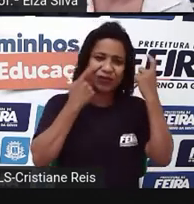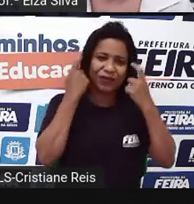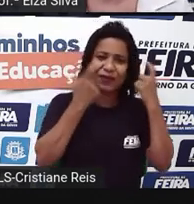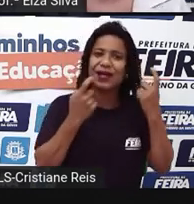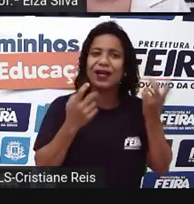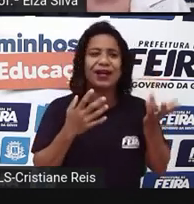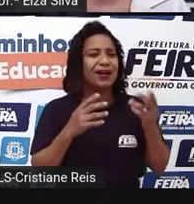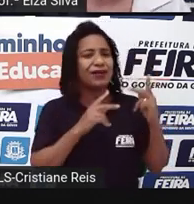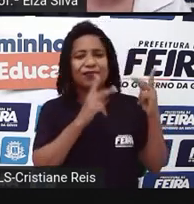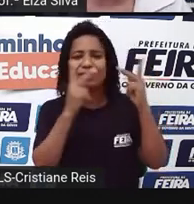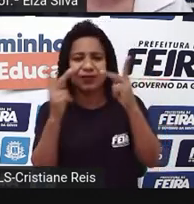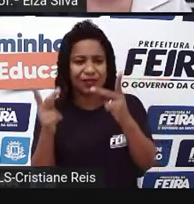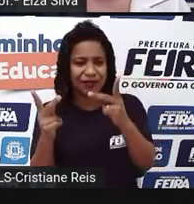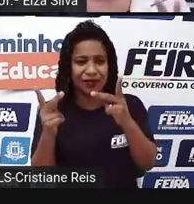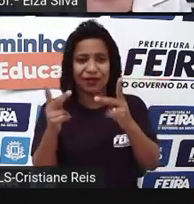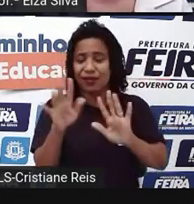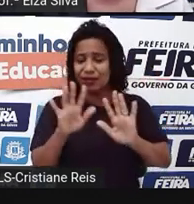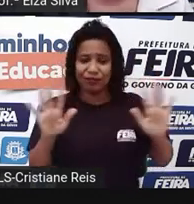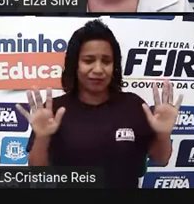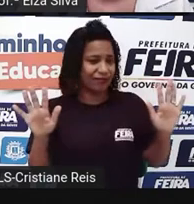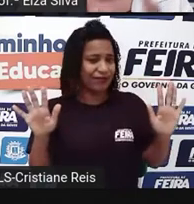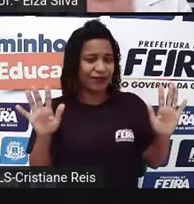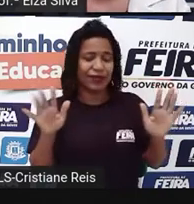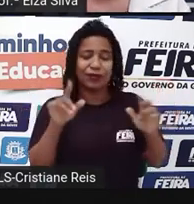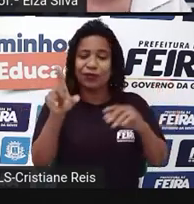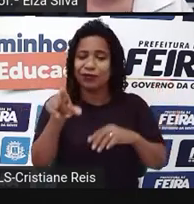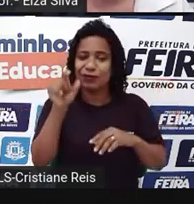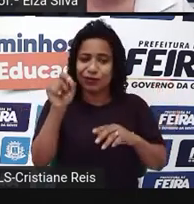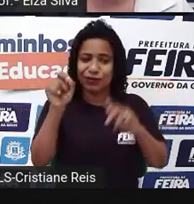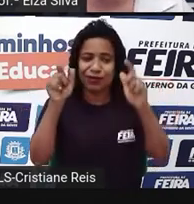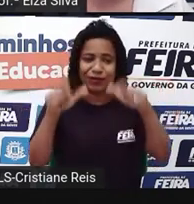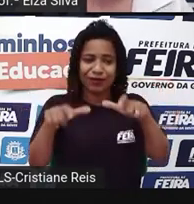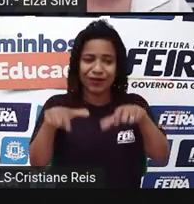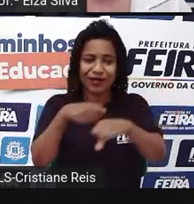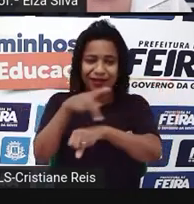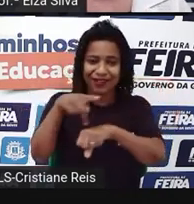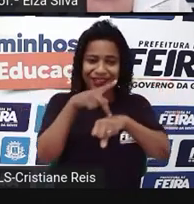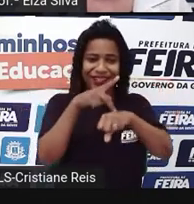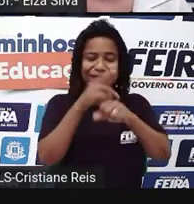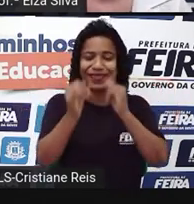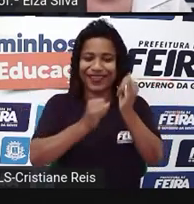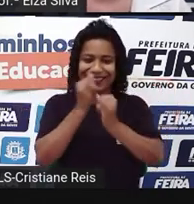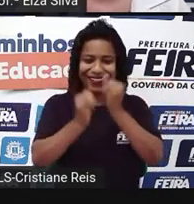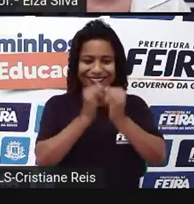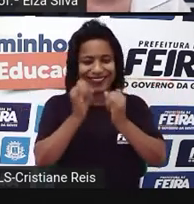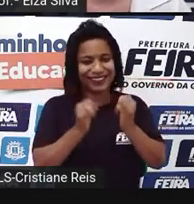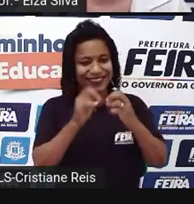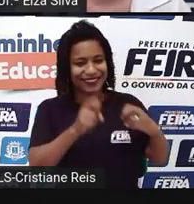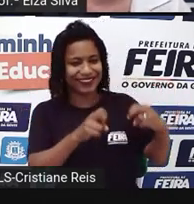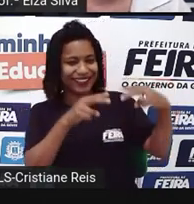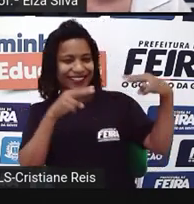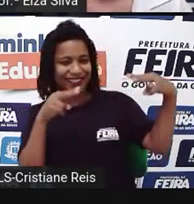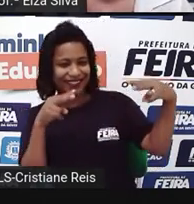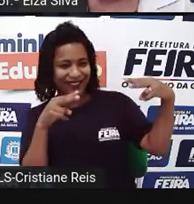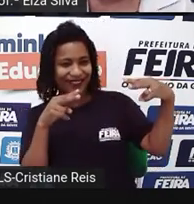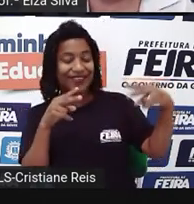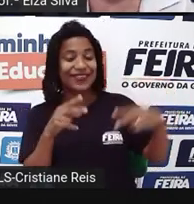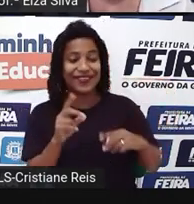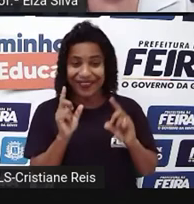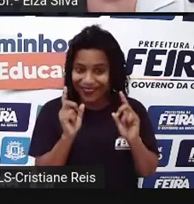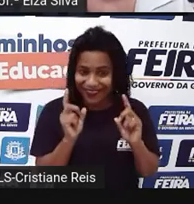posso ir, não, não interessa. Escolha o lugar, porque você vai viajar pela internet. Ok, students?